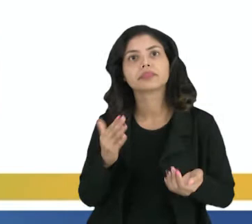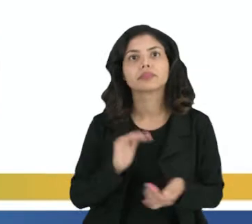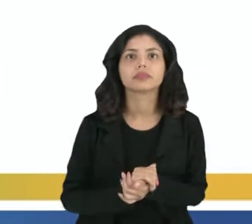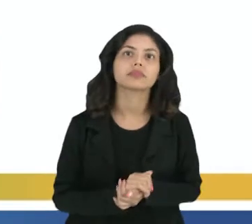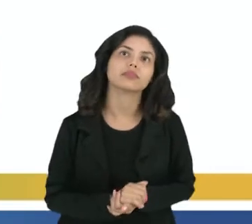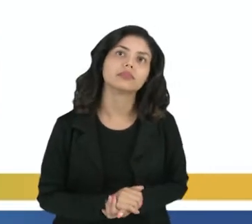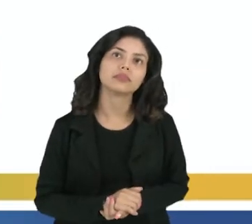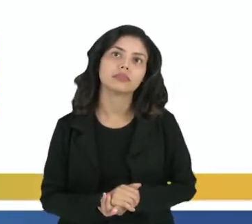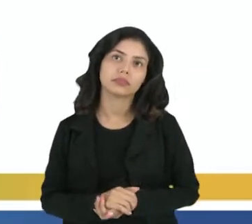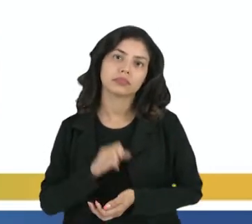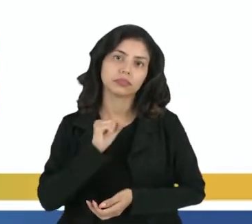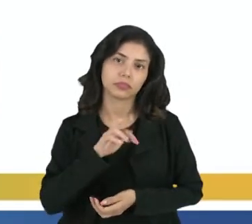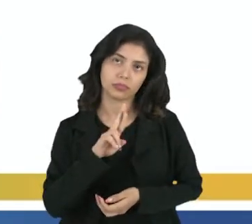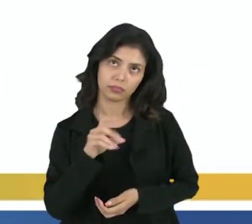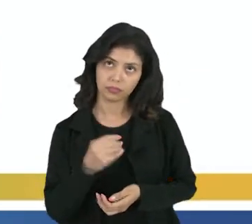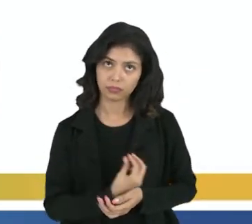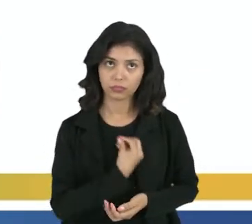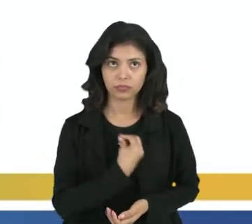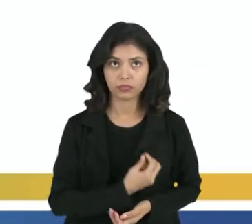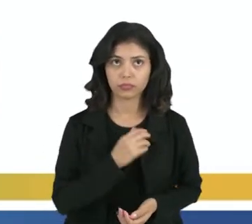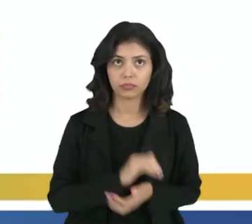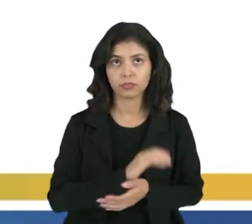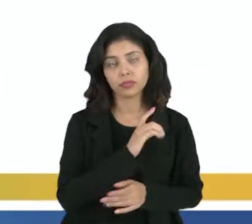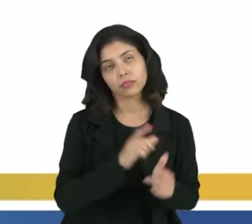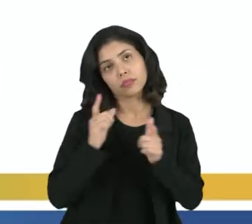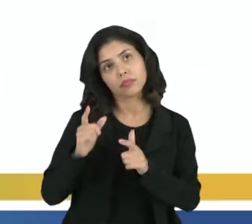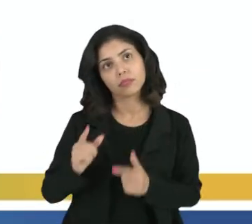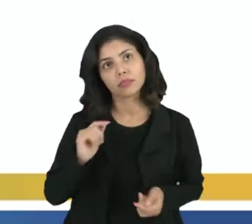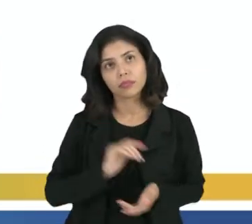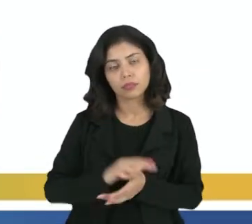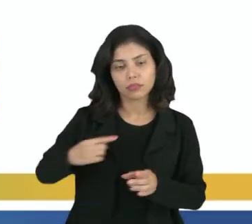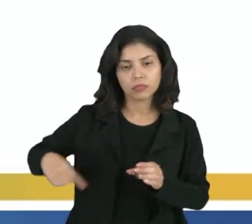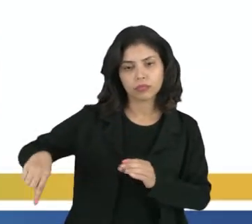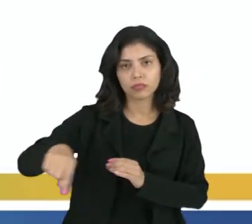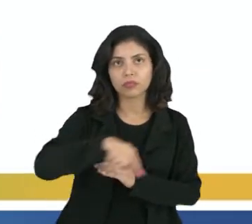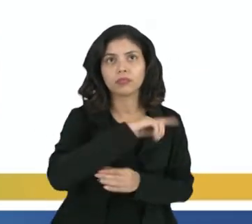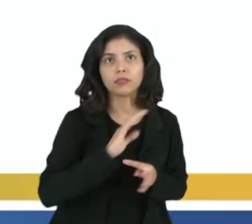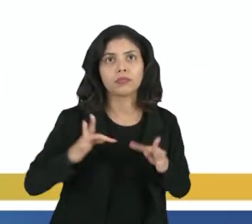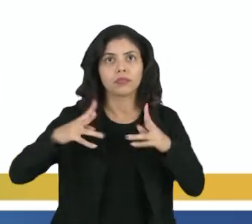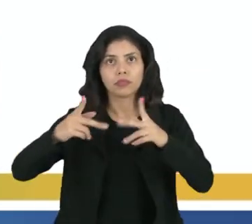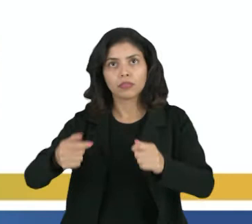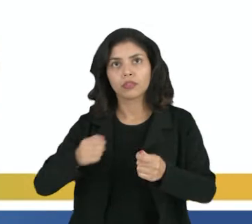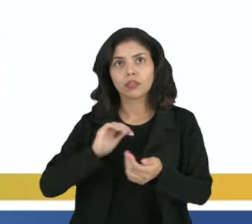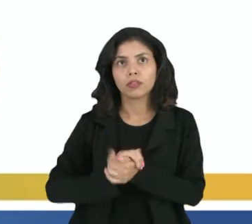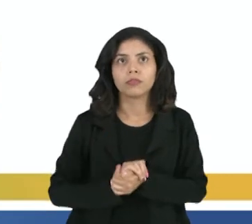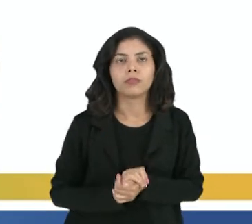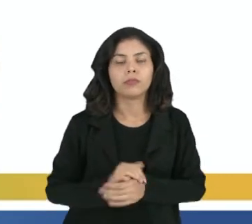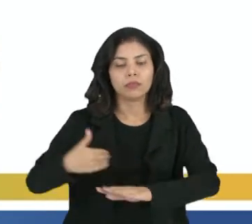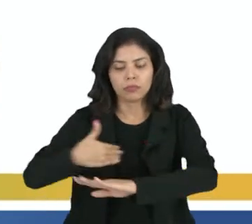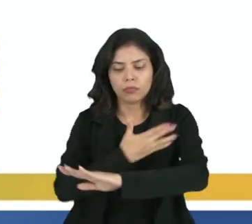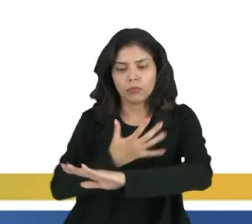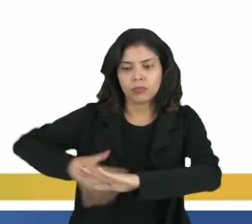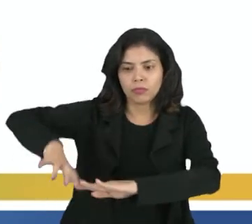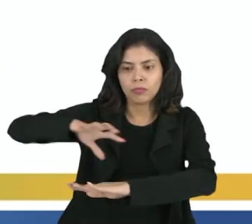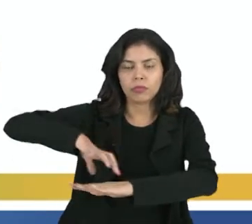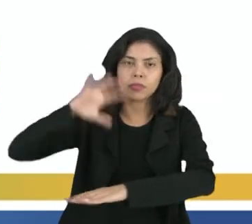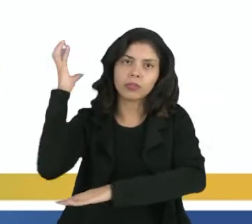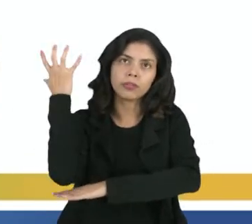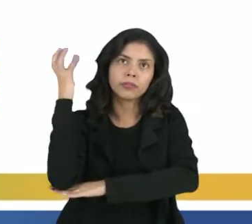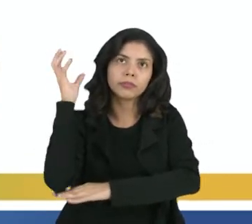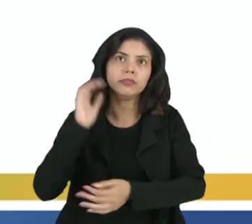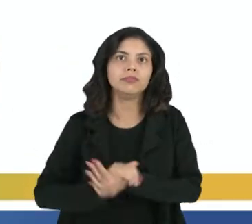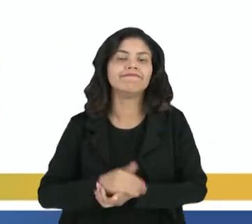de equilíbrio entre os seres vivos e o ambiente que os cerca, todo o ecossistema sofre as